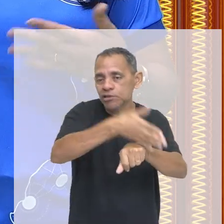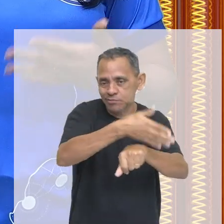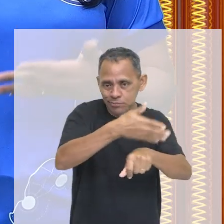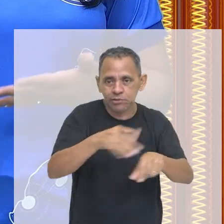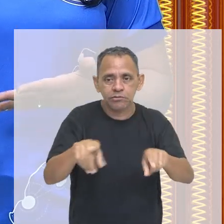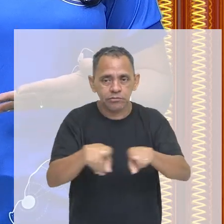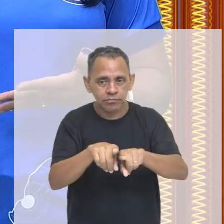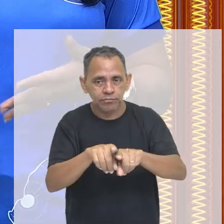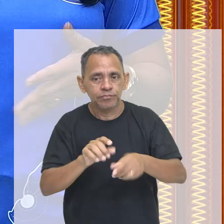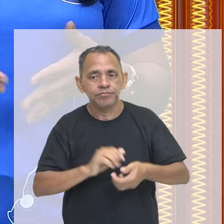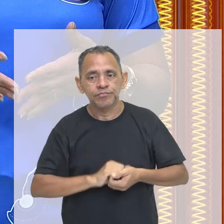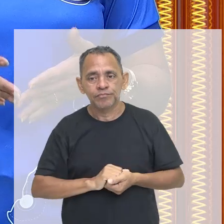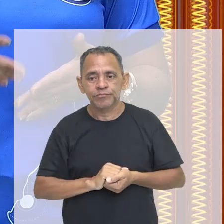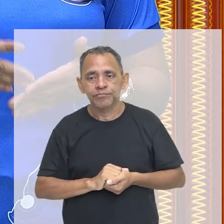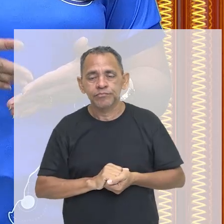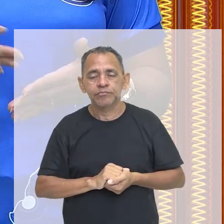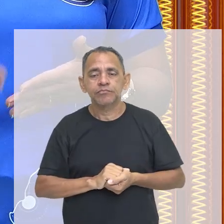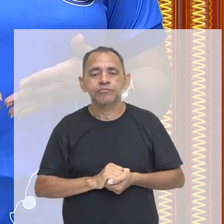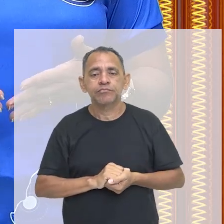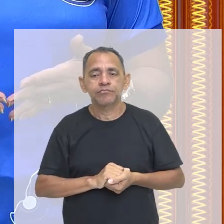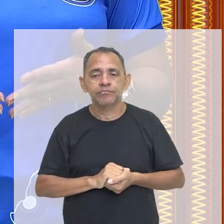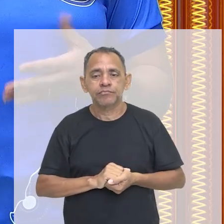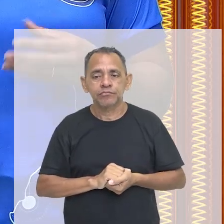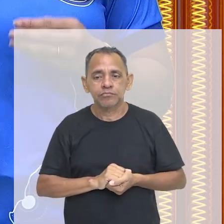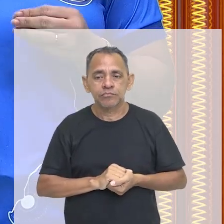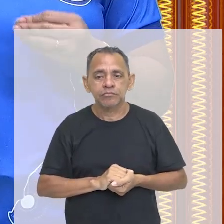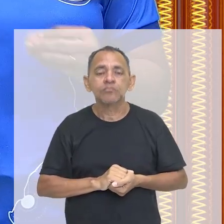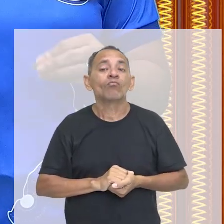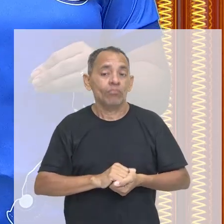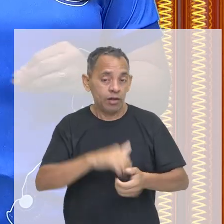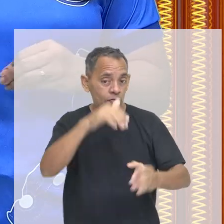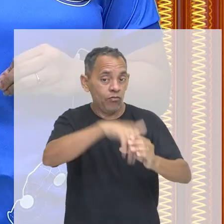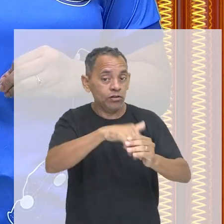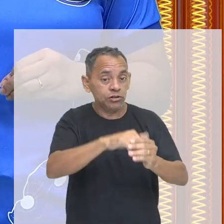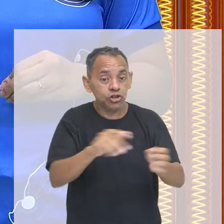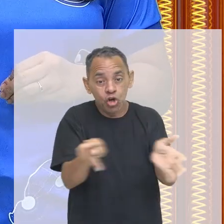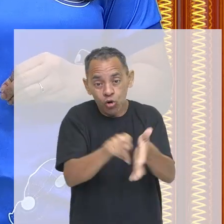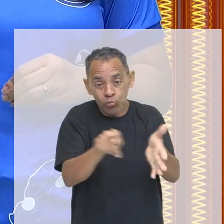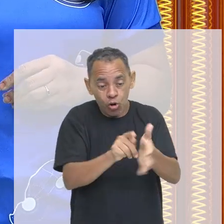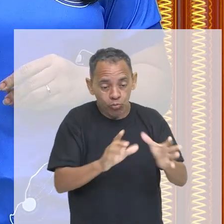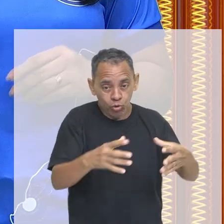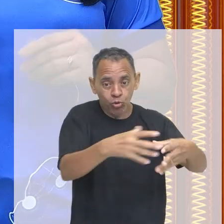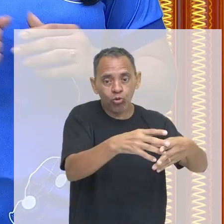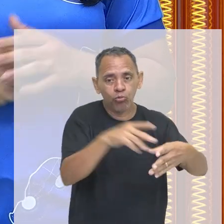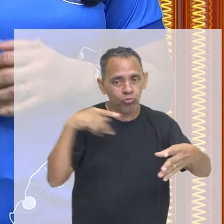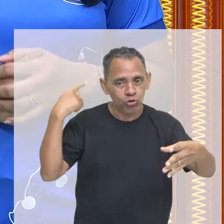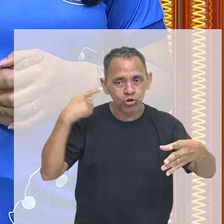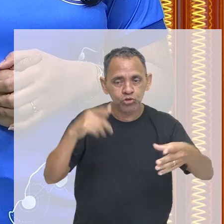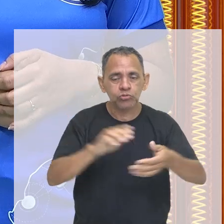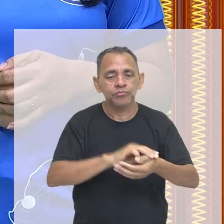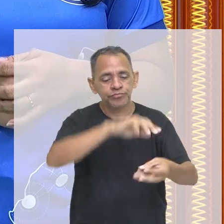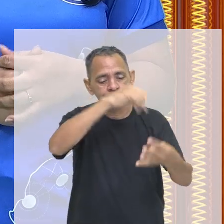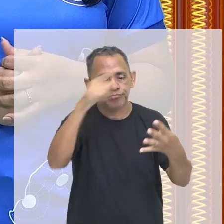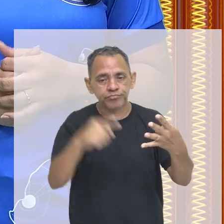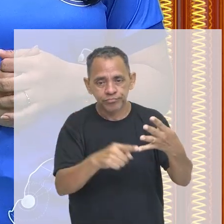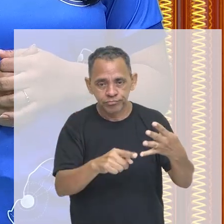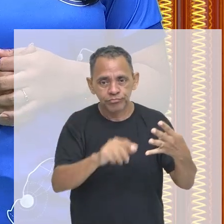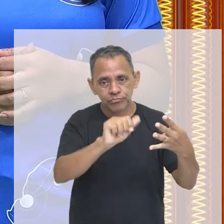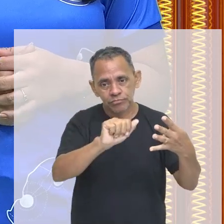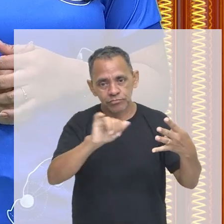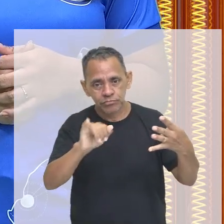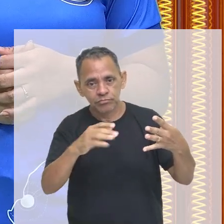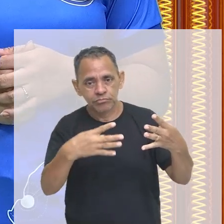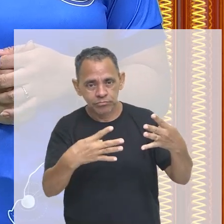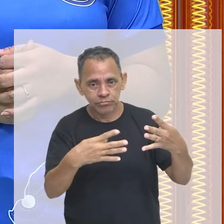participação popular. Quando se fala de eleição indireta, é uma eleição entre os próprios políticos, ok? O AI4, de